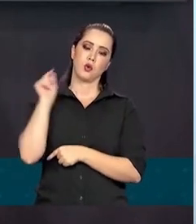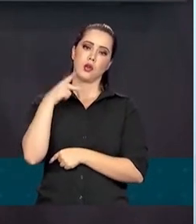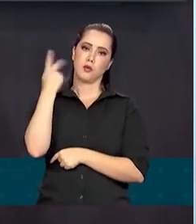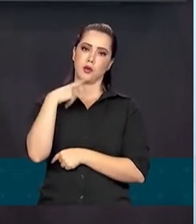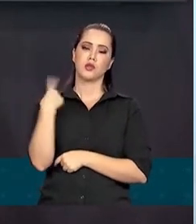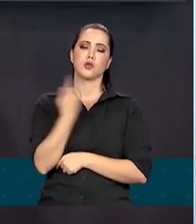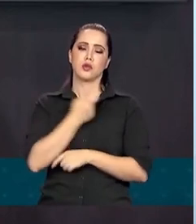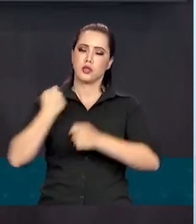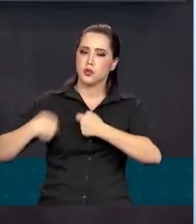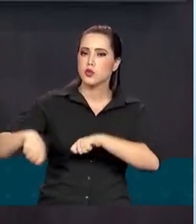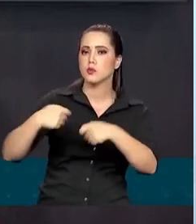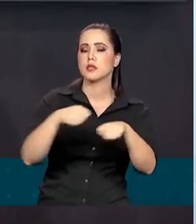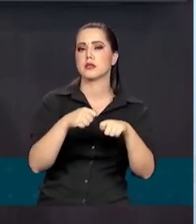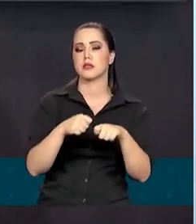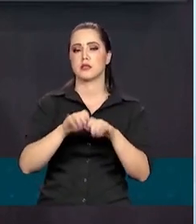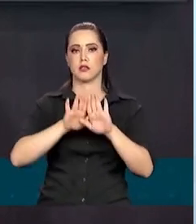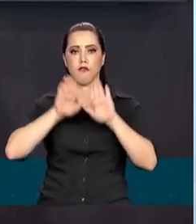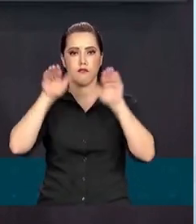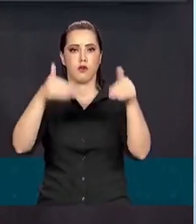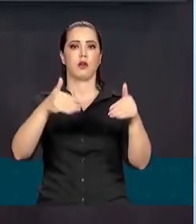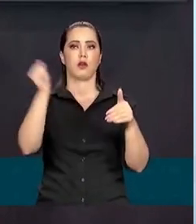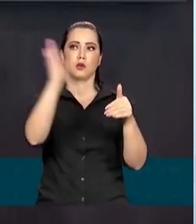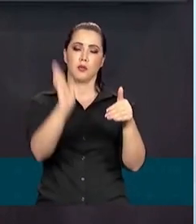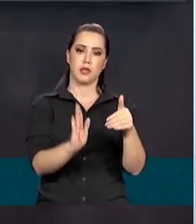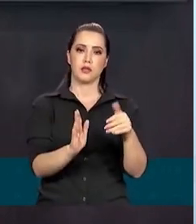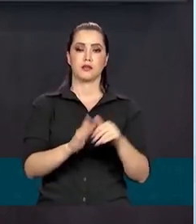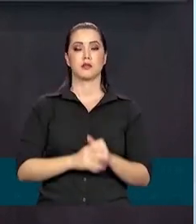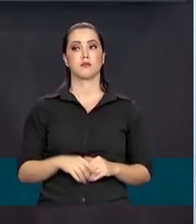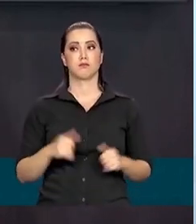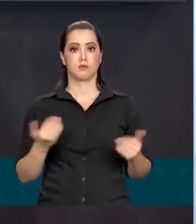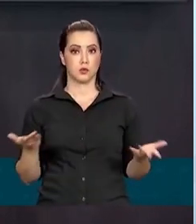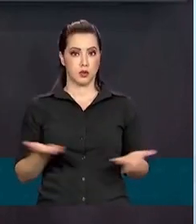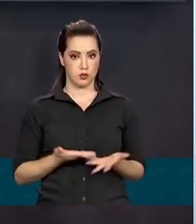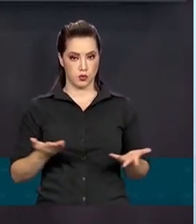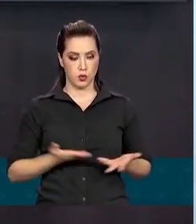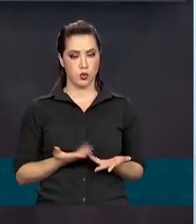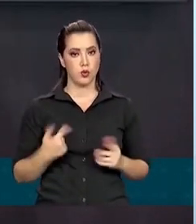que nós precisamos fazer pelo país. Eu resumiria